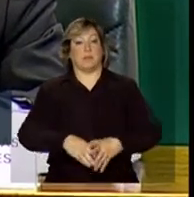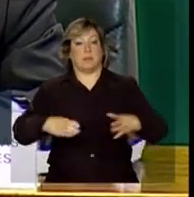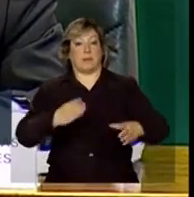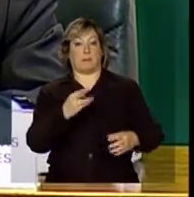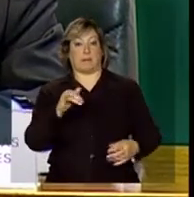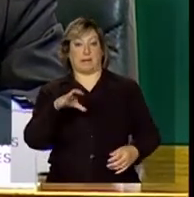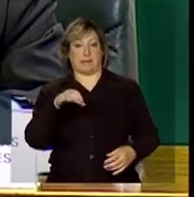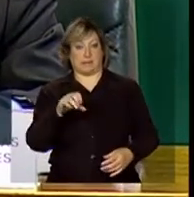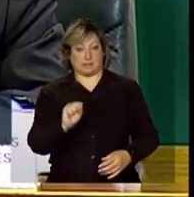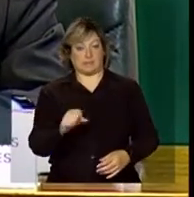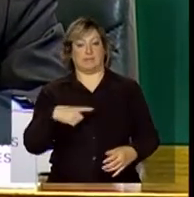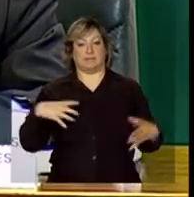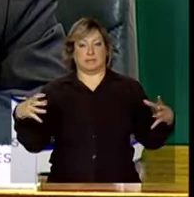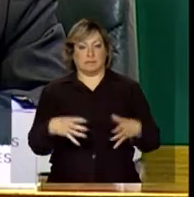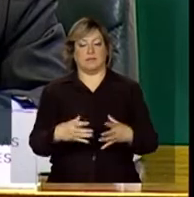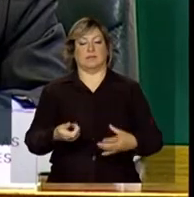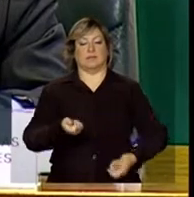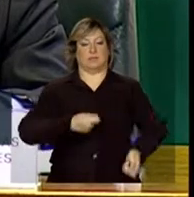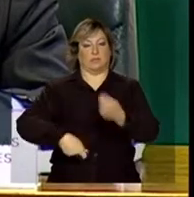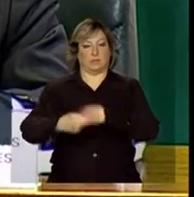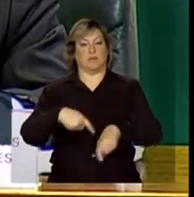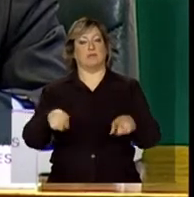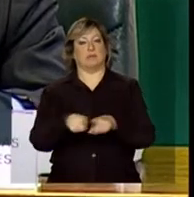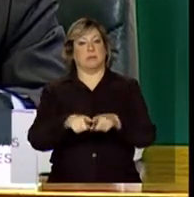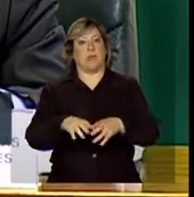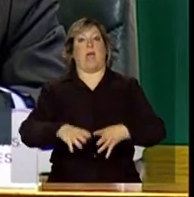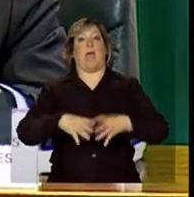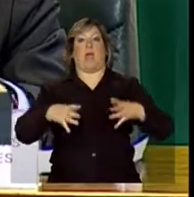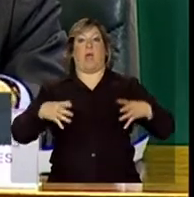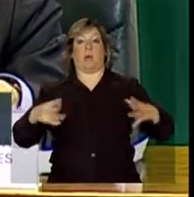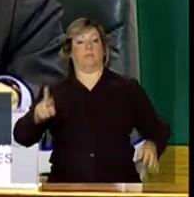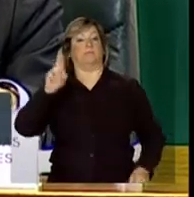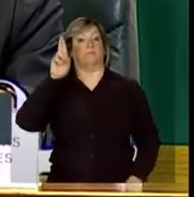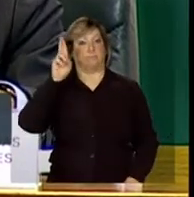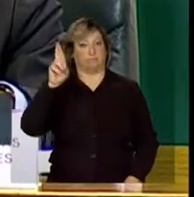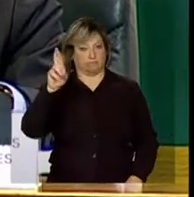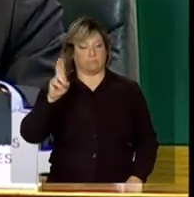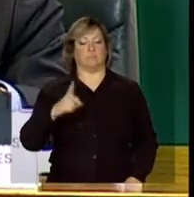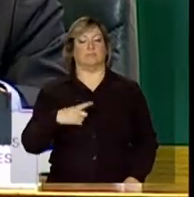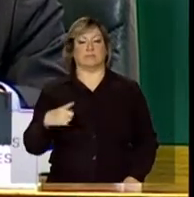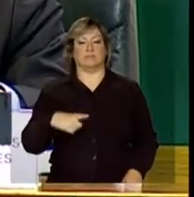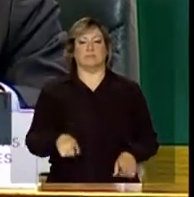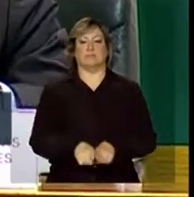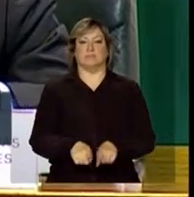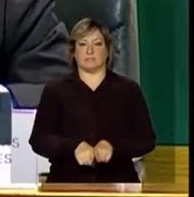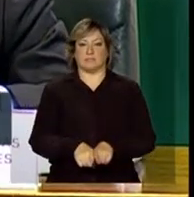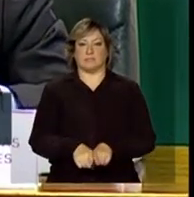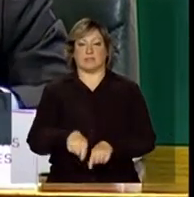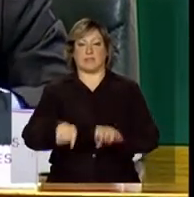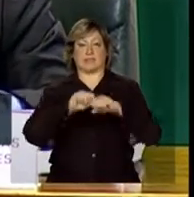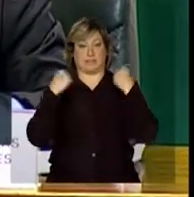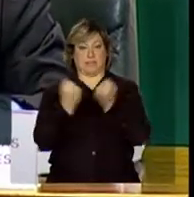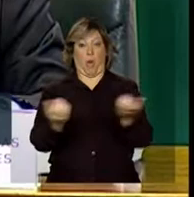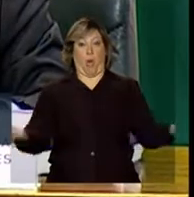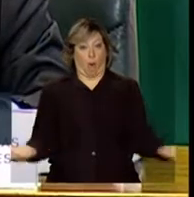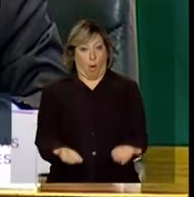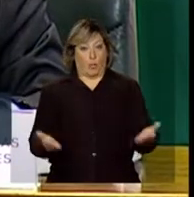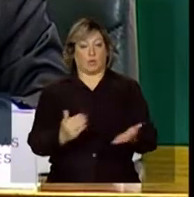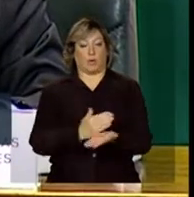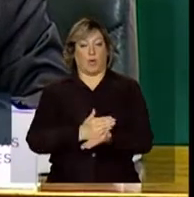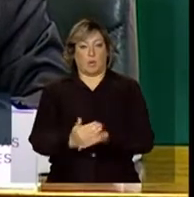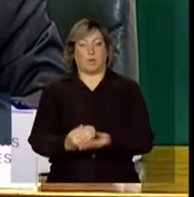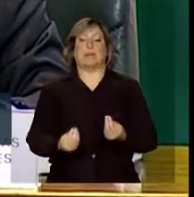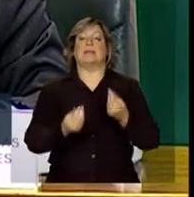brics no comércio internacional aumentam também sua influência e responsabilidade o seminário que se inicia hoje fornece